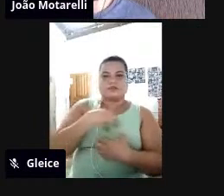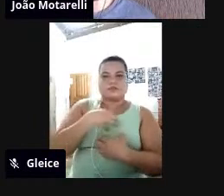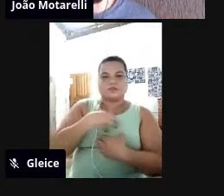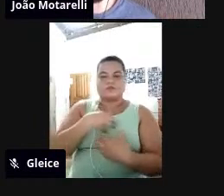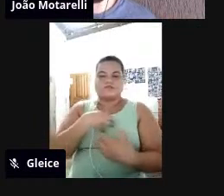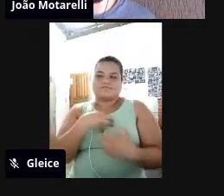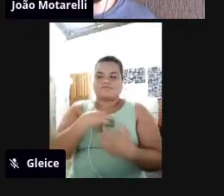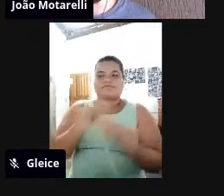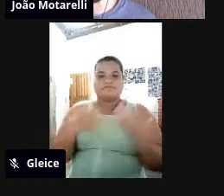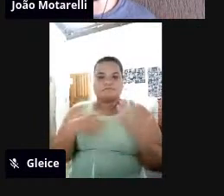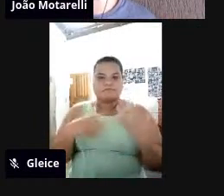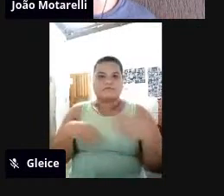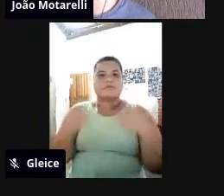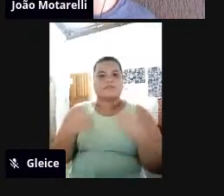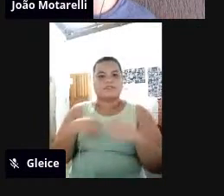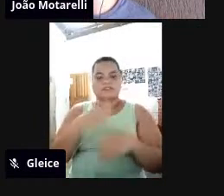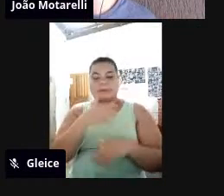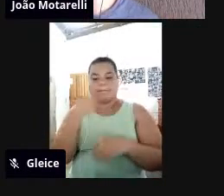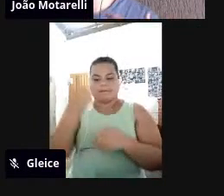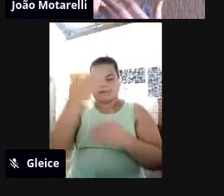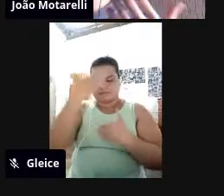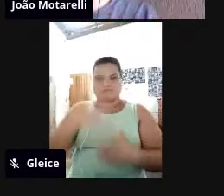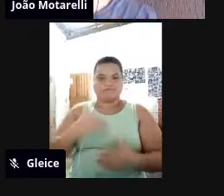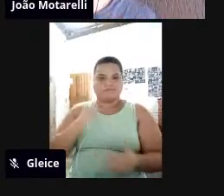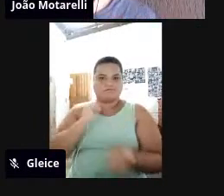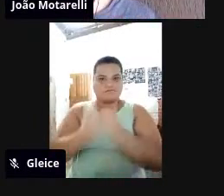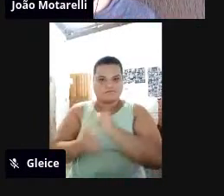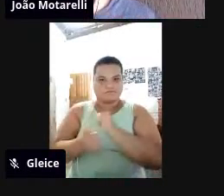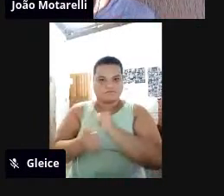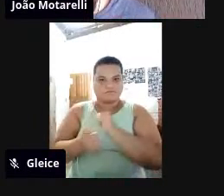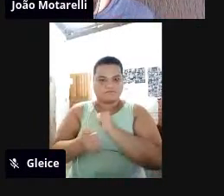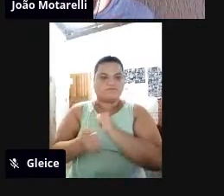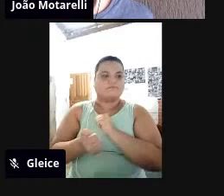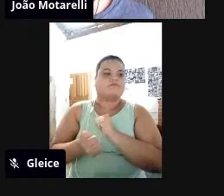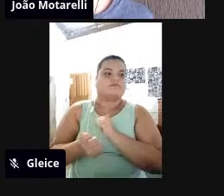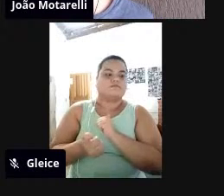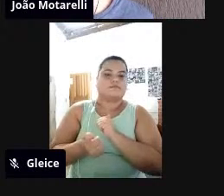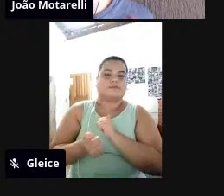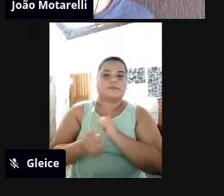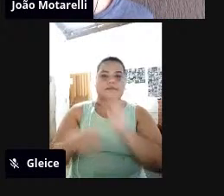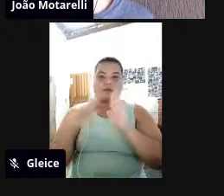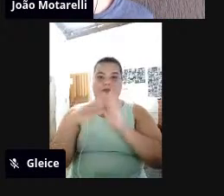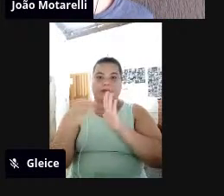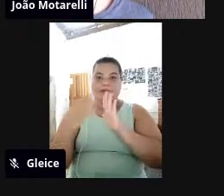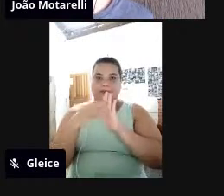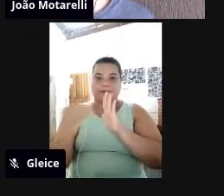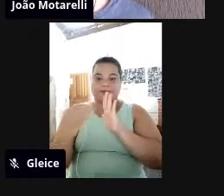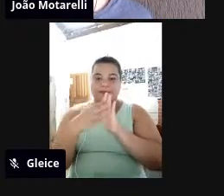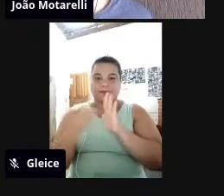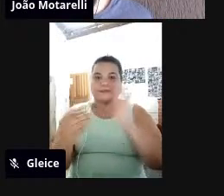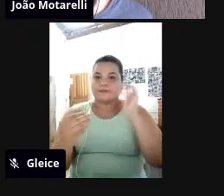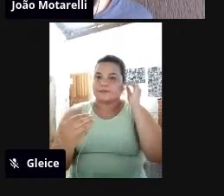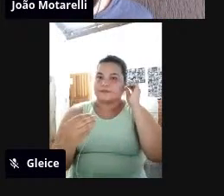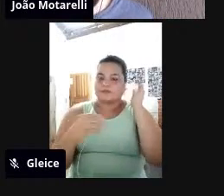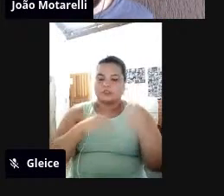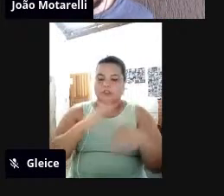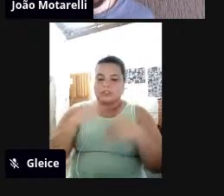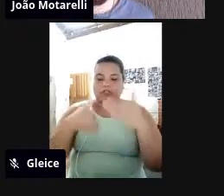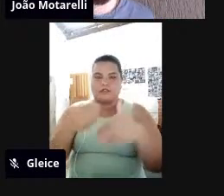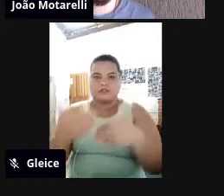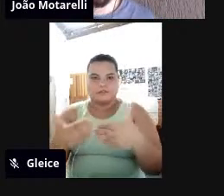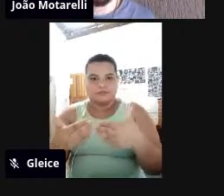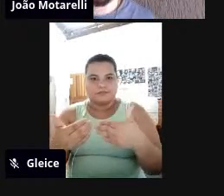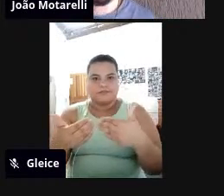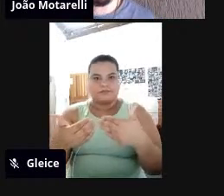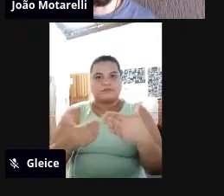tenha performance esportiva. Dentro do modelo etiológico, né, do desenvolvimento do transtorno alimentar em atletas,